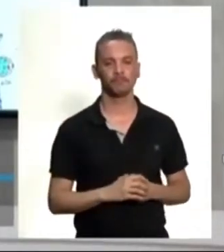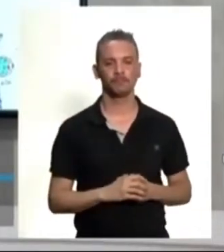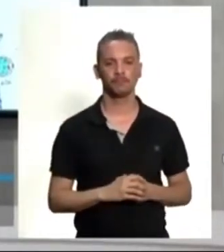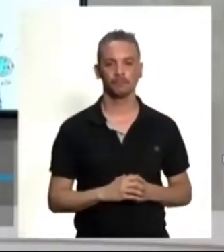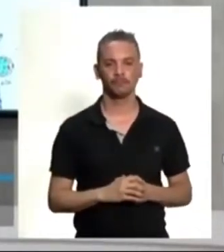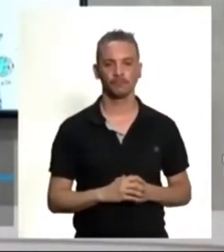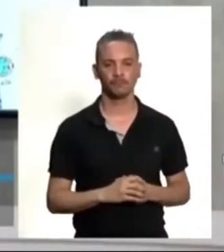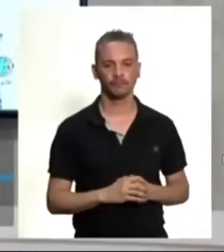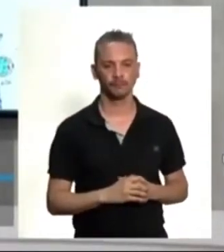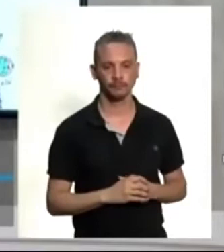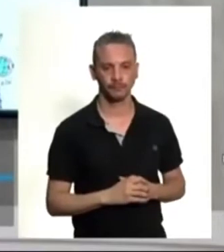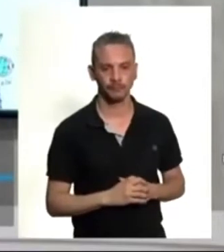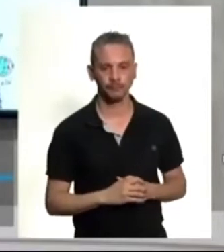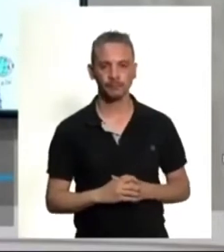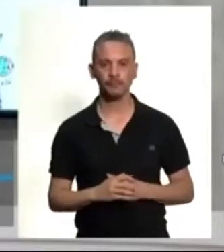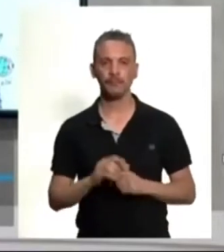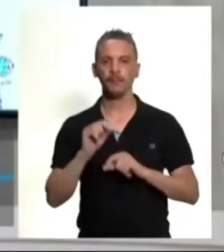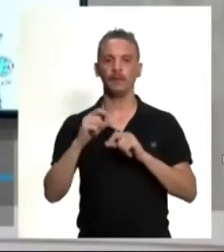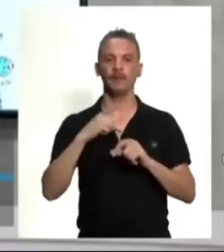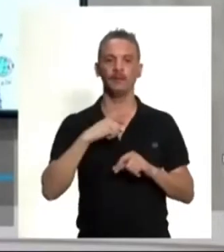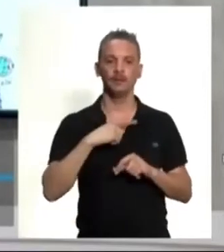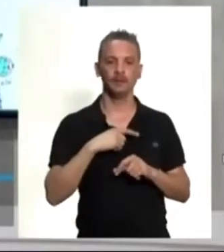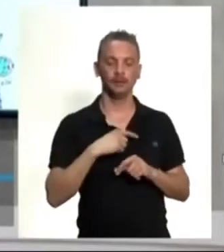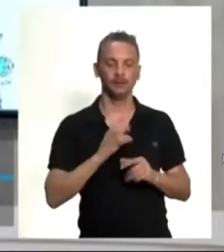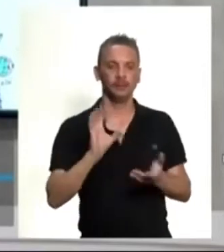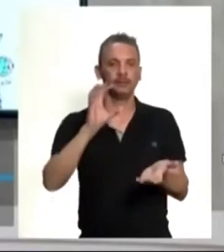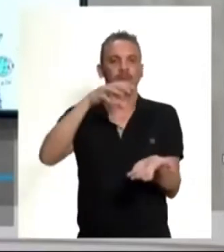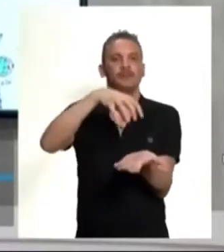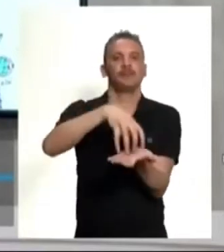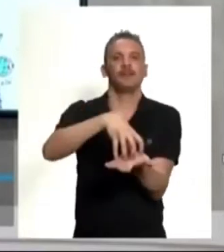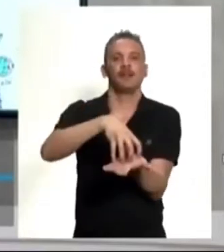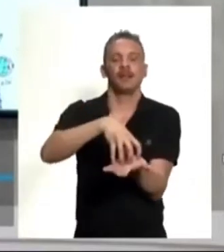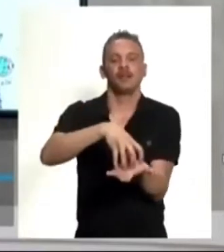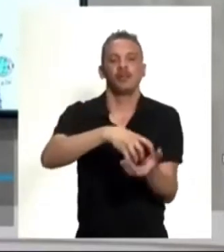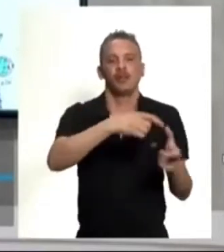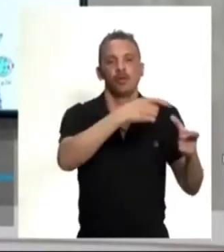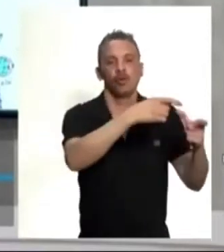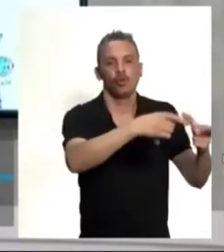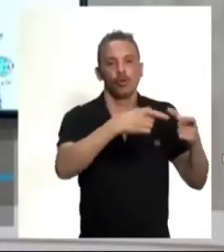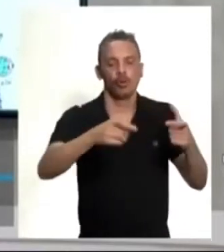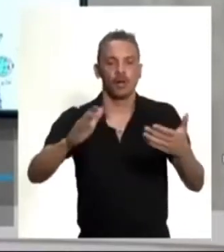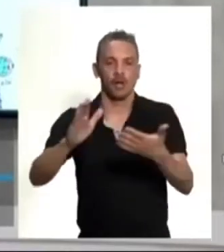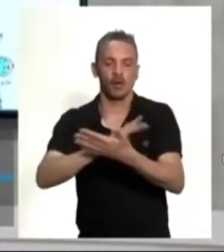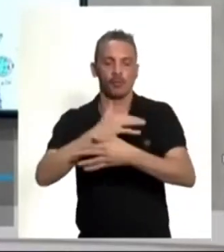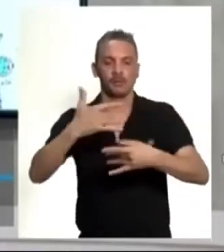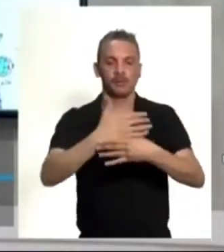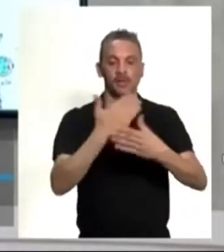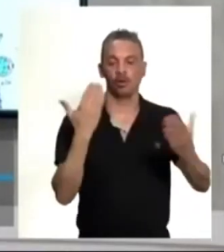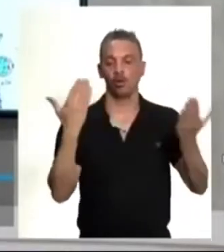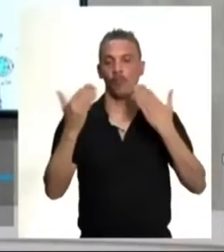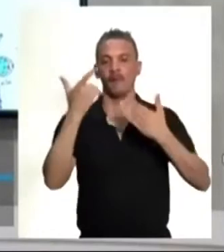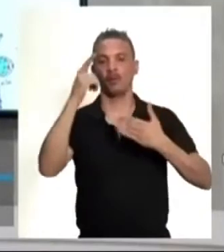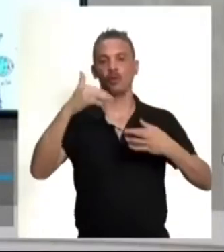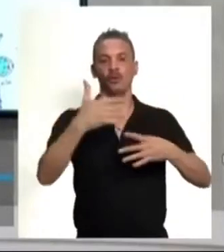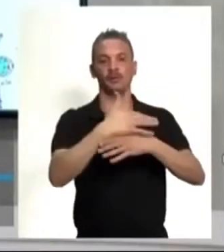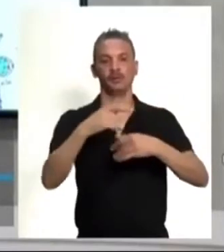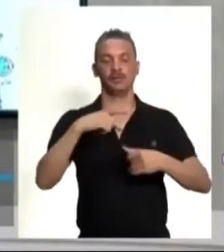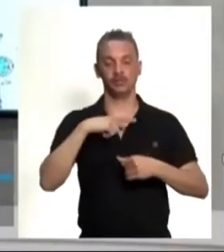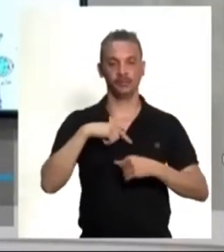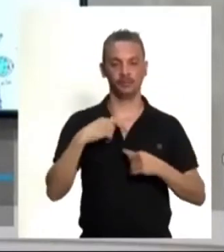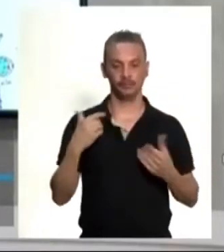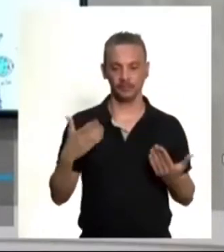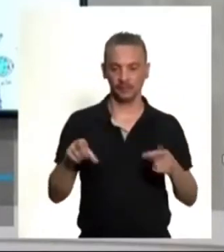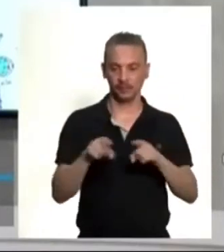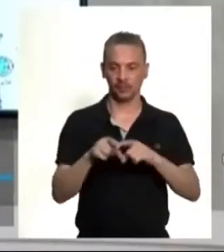O critério que rege a hierarquia é a centralidade exercida por algumas cidades em relação às outras. Essa centralidade